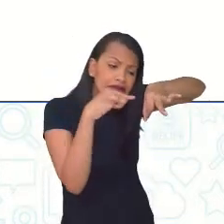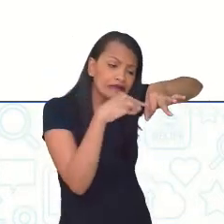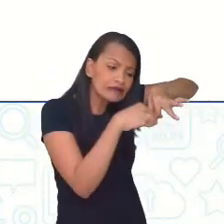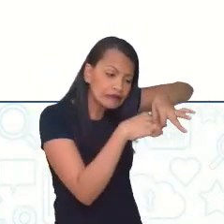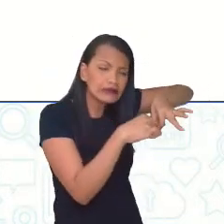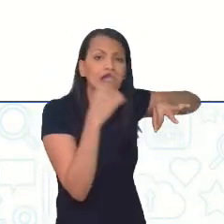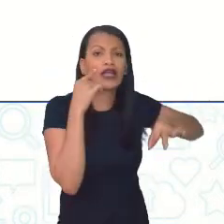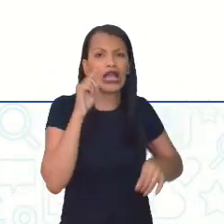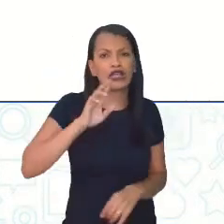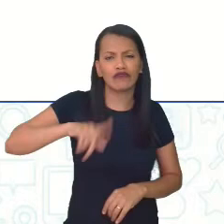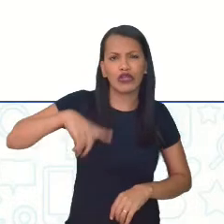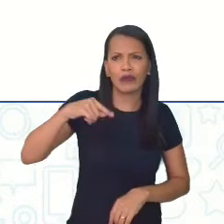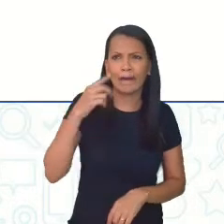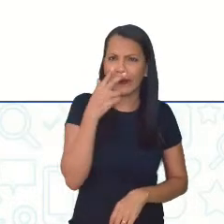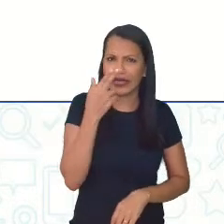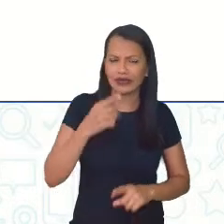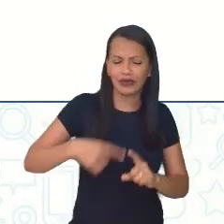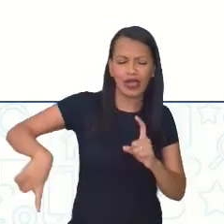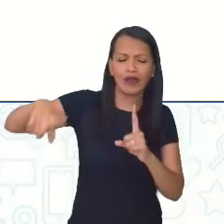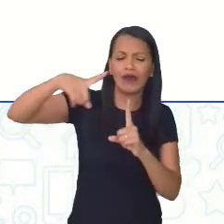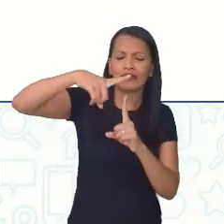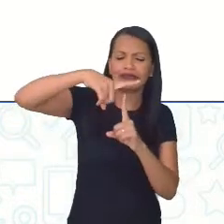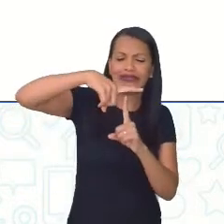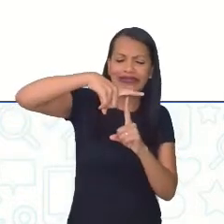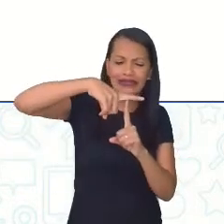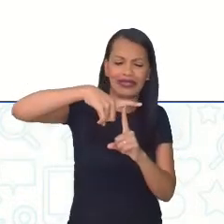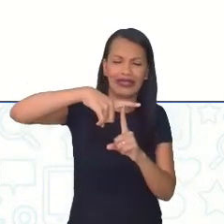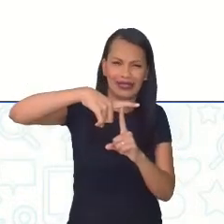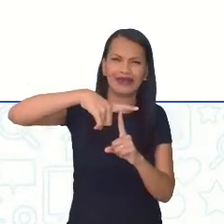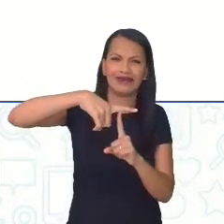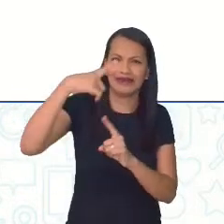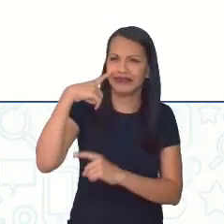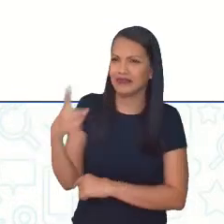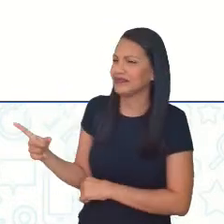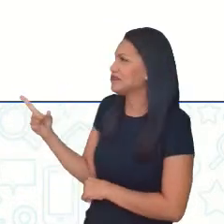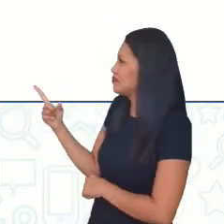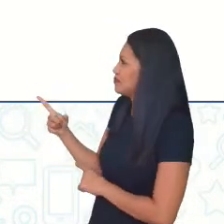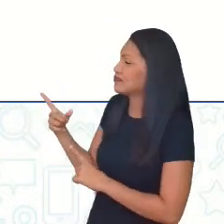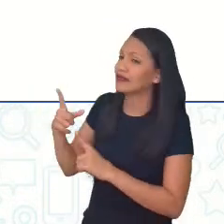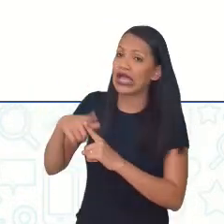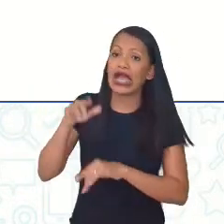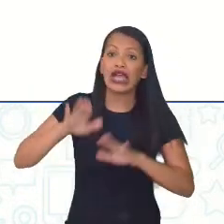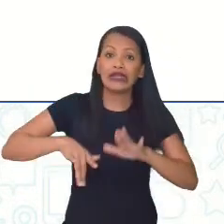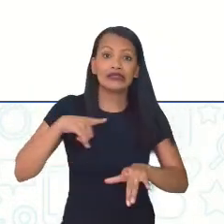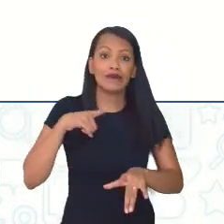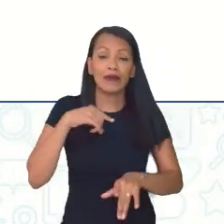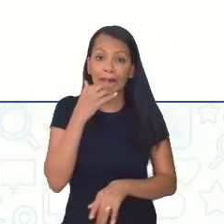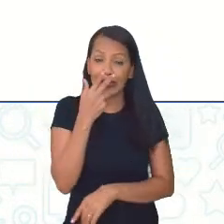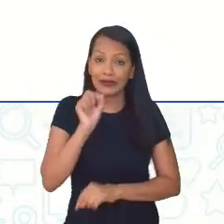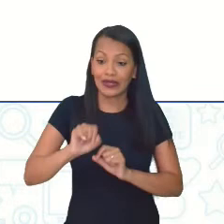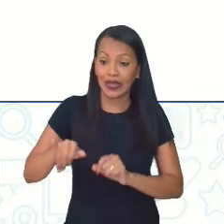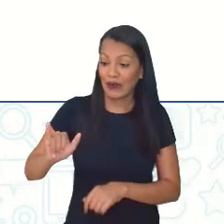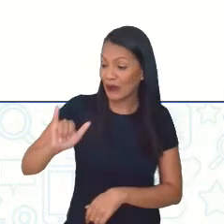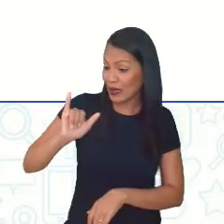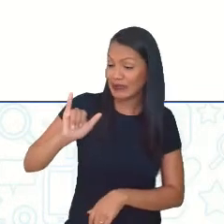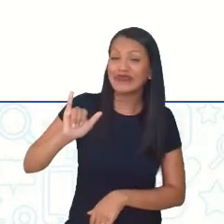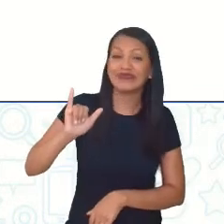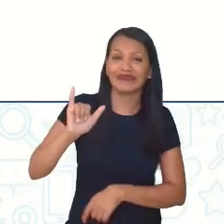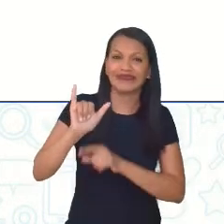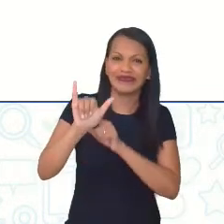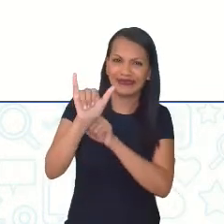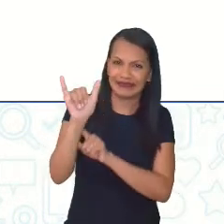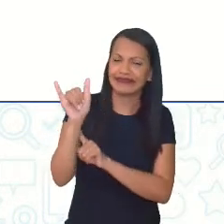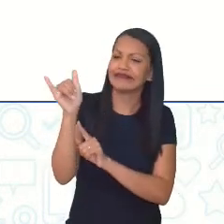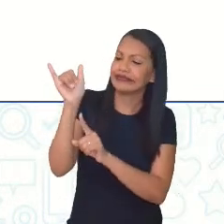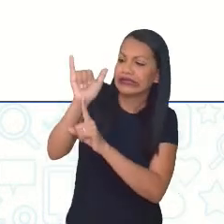Y. Normalmente o de cobre é de T, o de Y é o de prata, que tem um pouquinho de cobre também, e é introduzido no